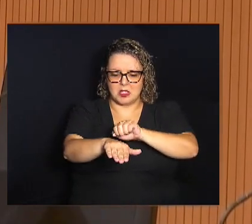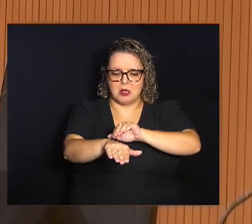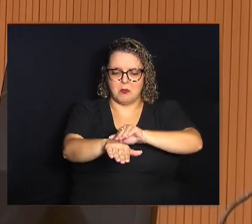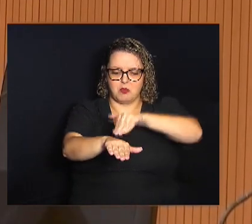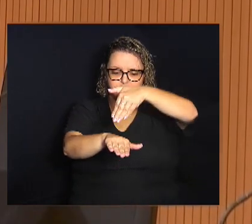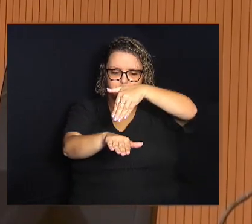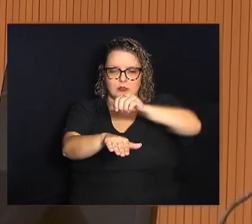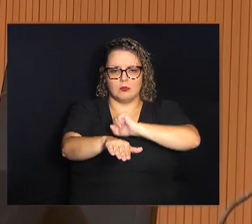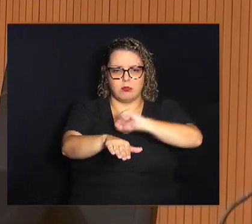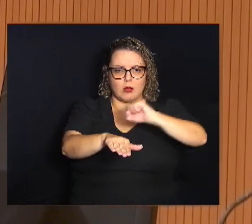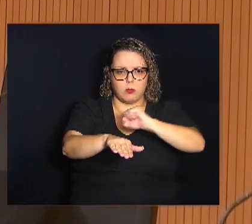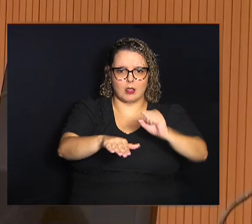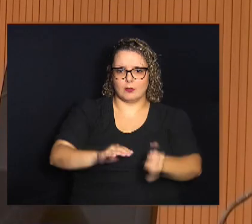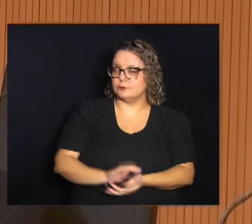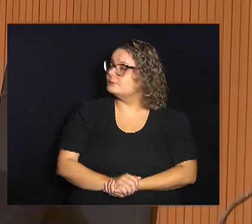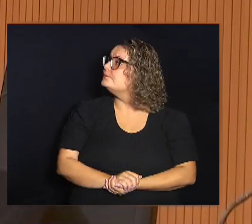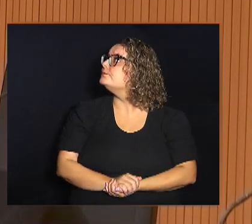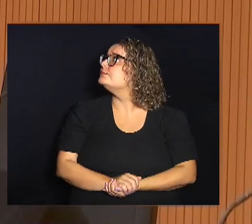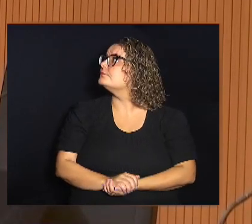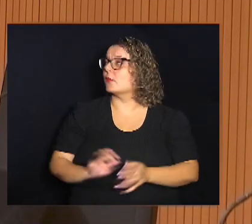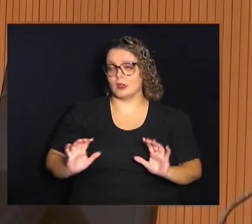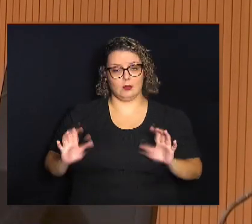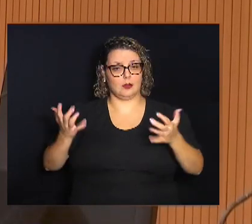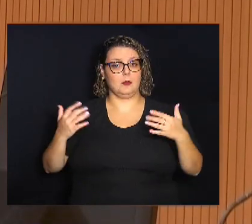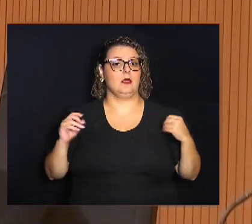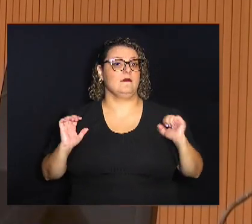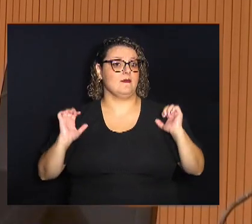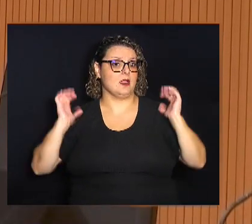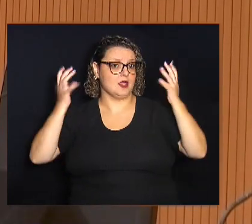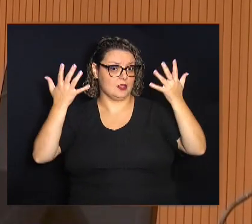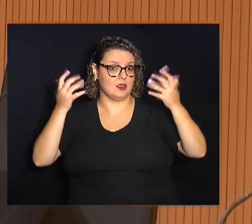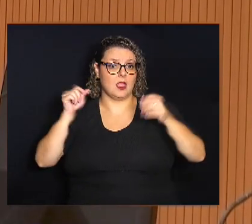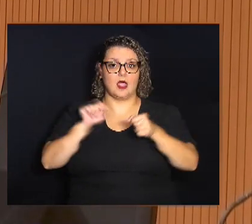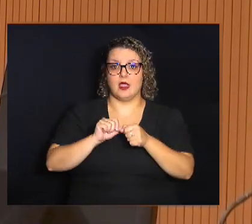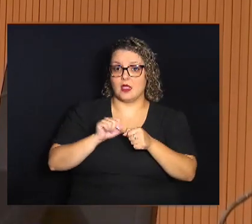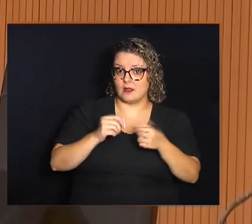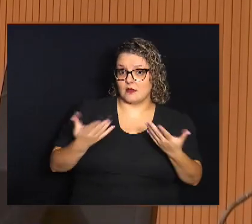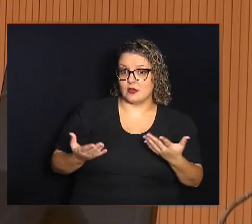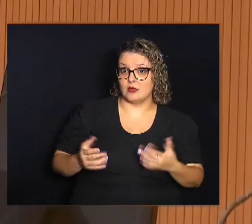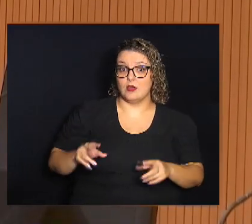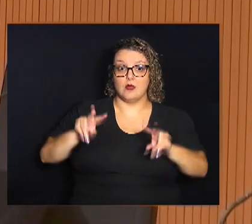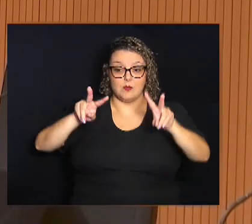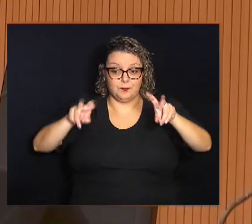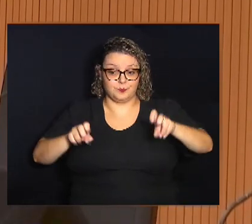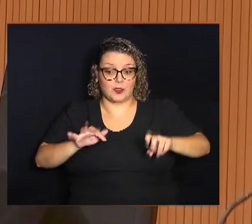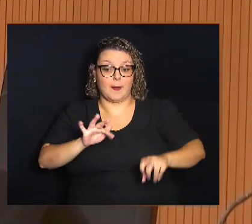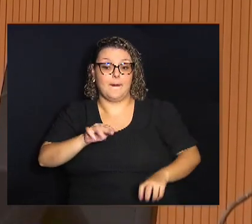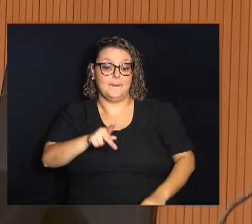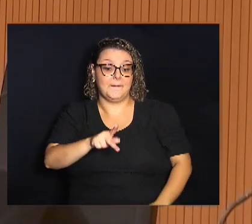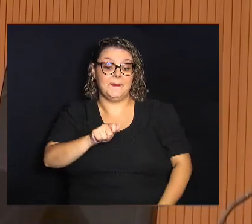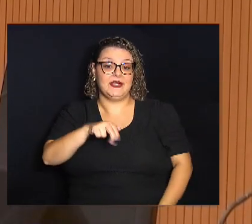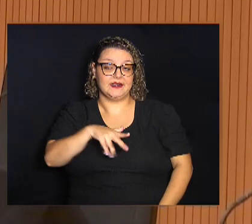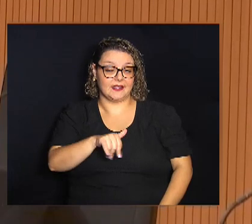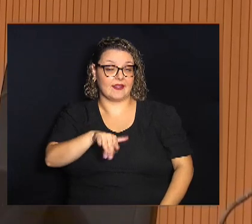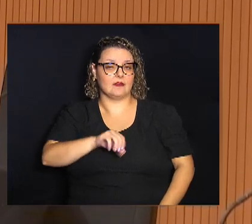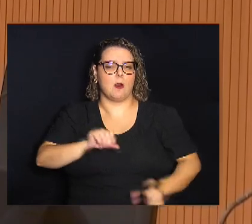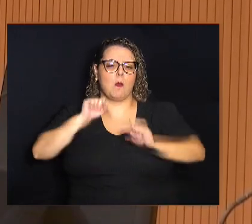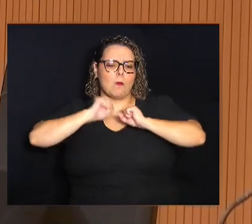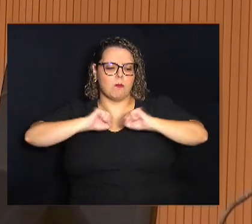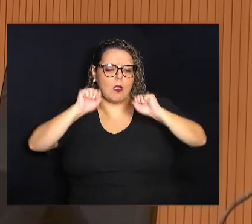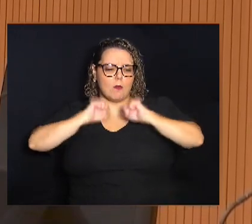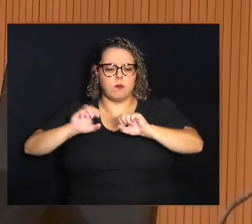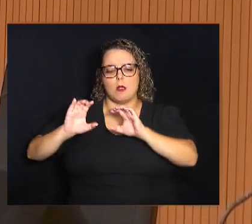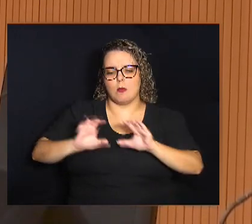pública. Como é um clima festivo, então a galera acaba fazendo aqueles famosos pancadão, né? E aí a